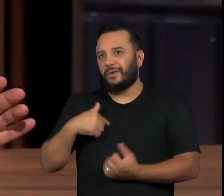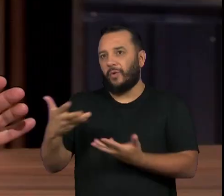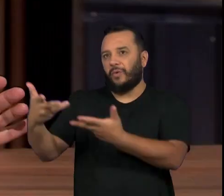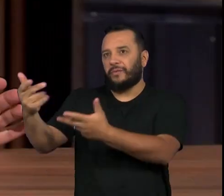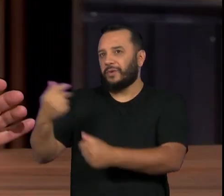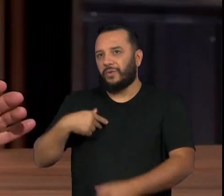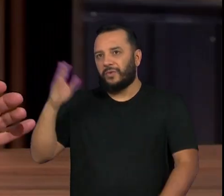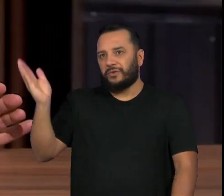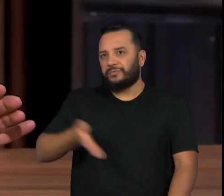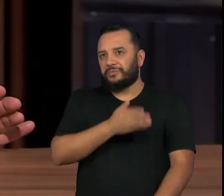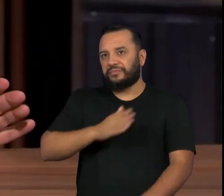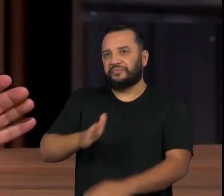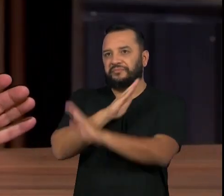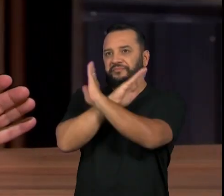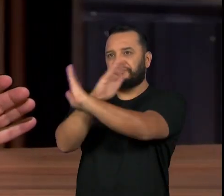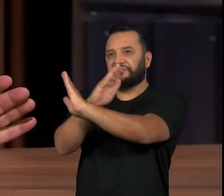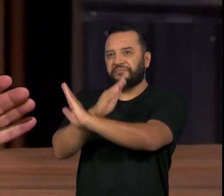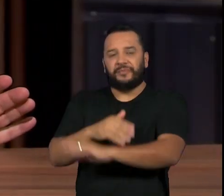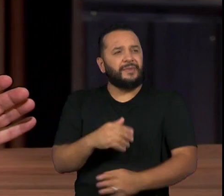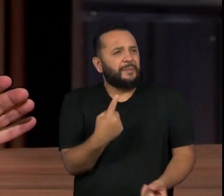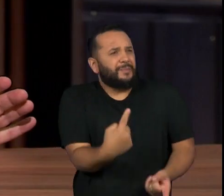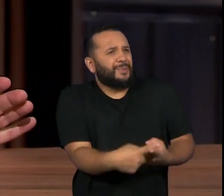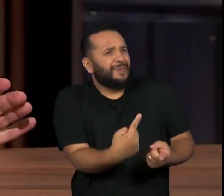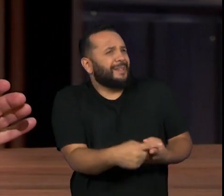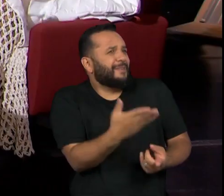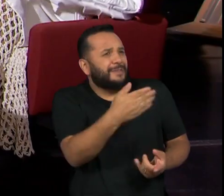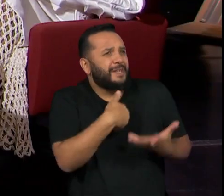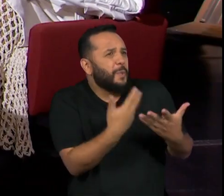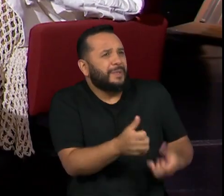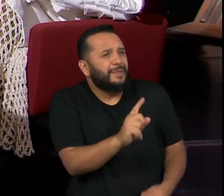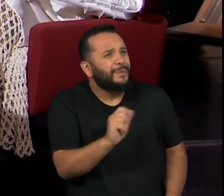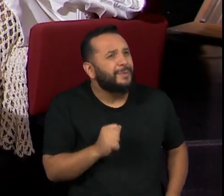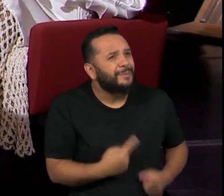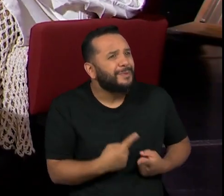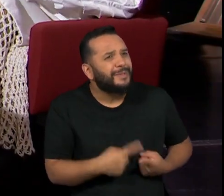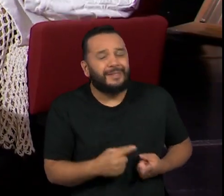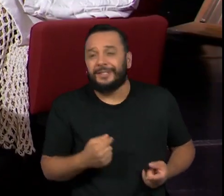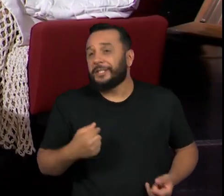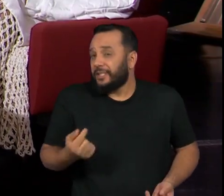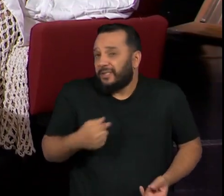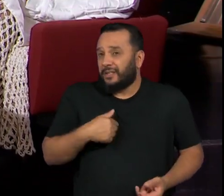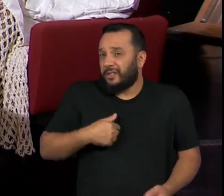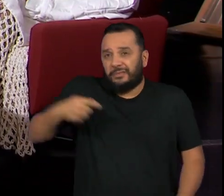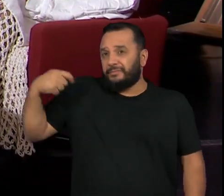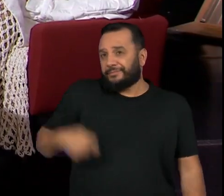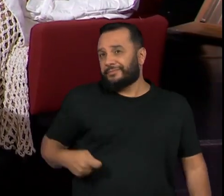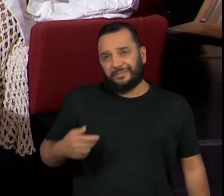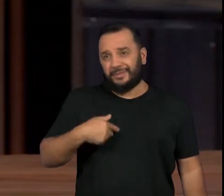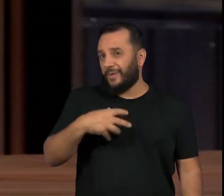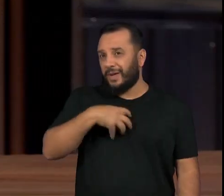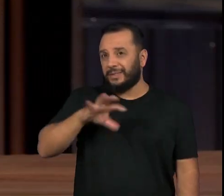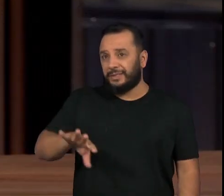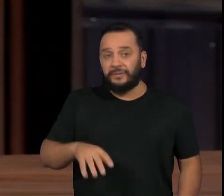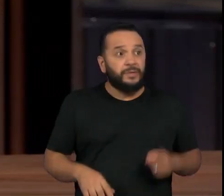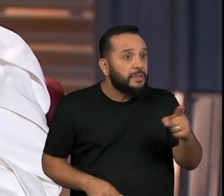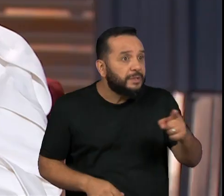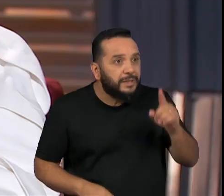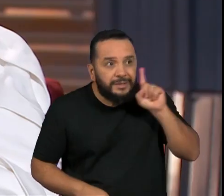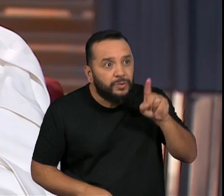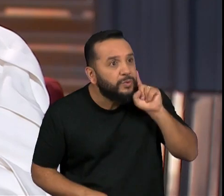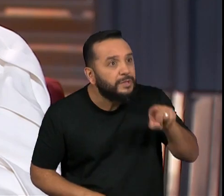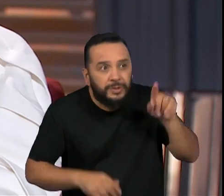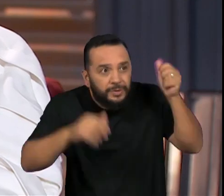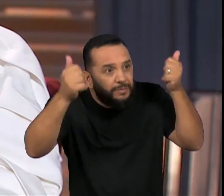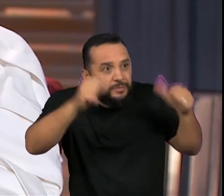Que mulher rigorosa, consigo própria. Não, né? você nem imagina o Você quanto. Tá brincando? Você não foi para Washington?